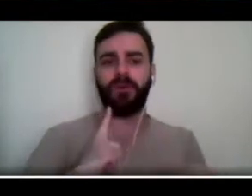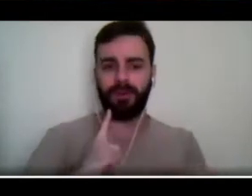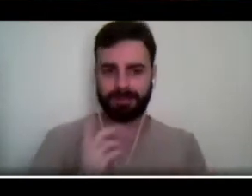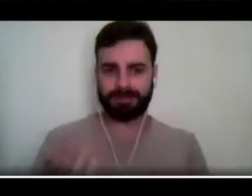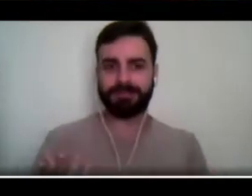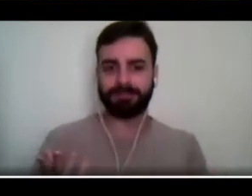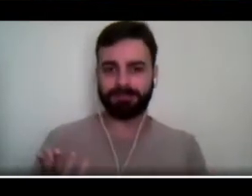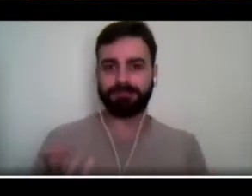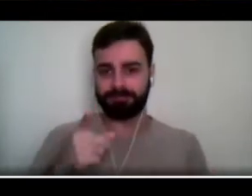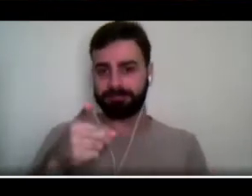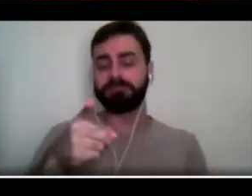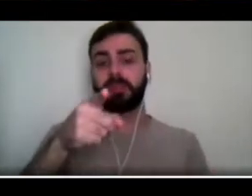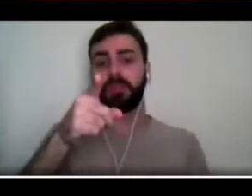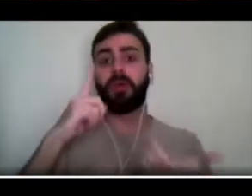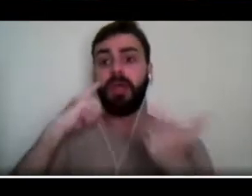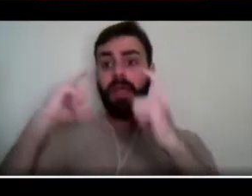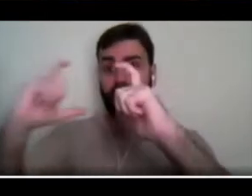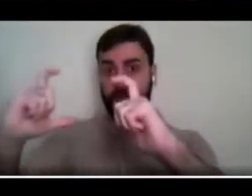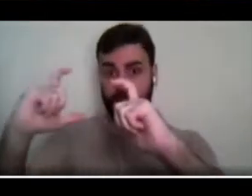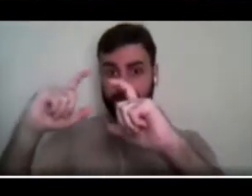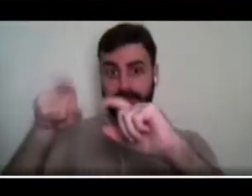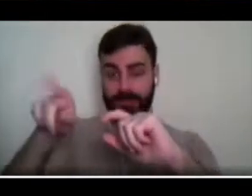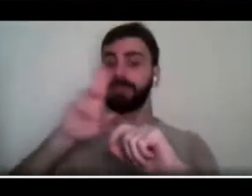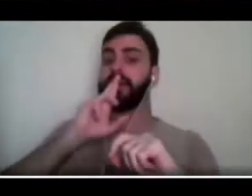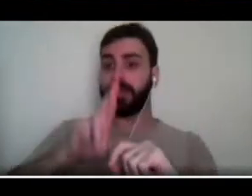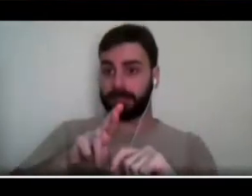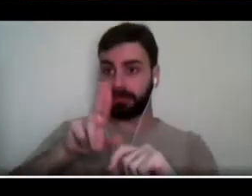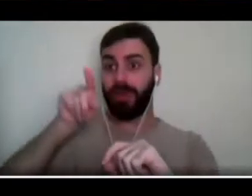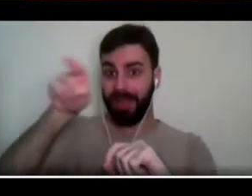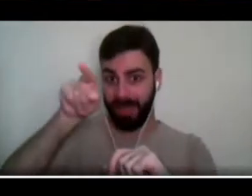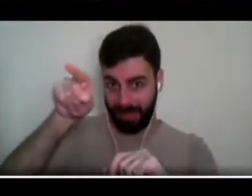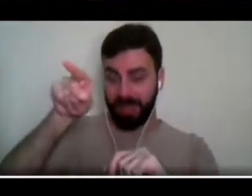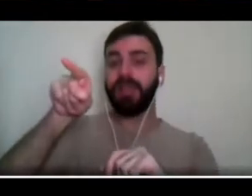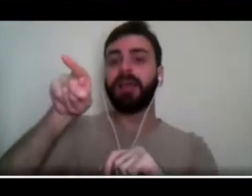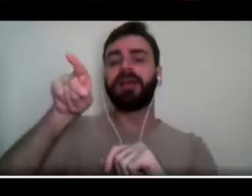tempo, e não a velocidade. Vocês entenderam a diferença?